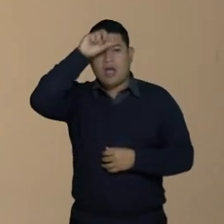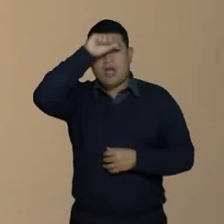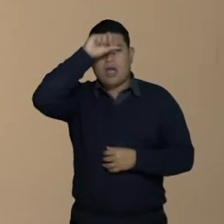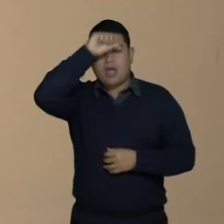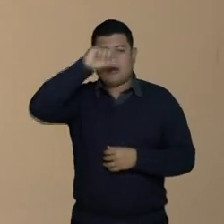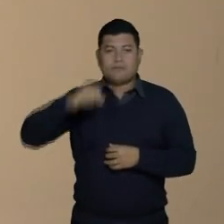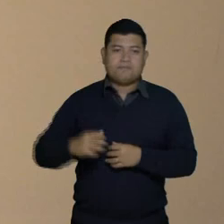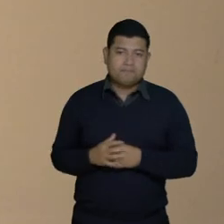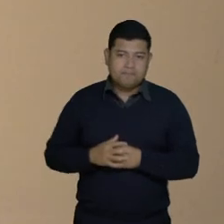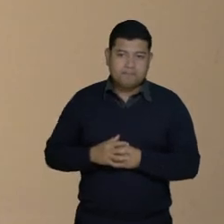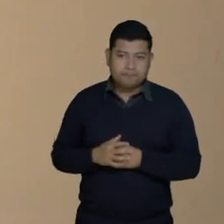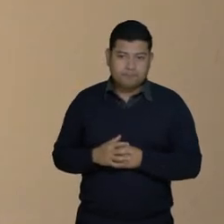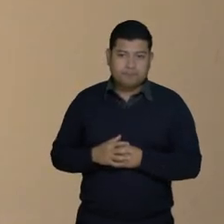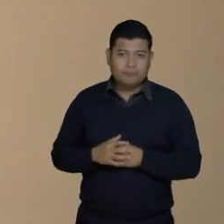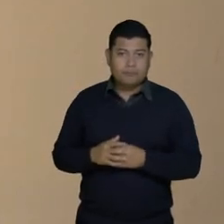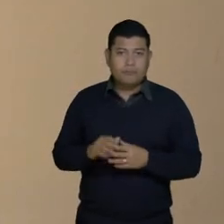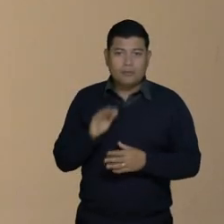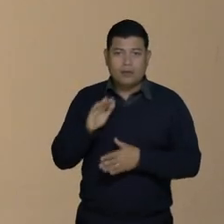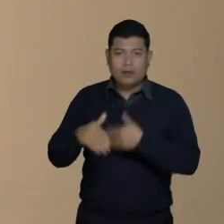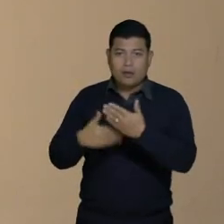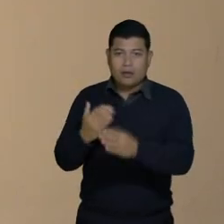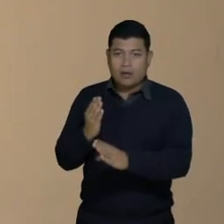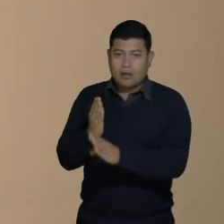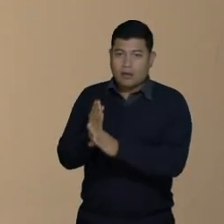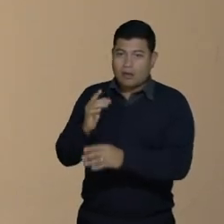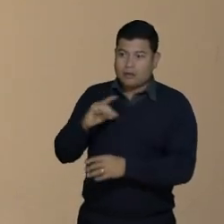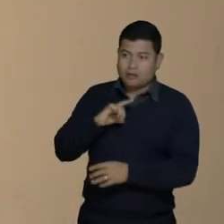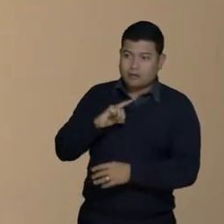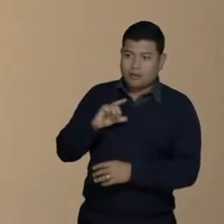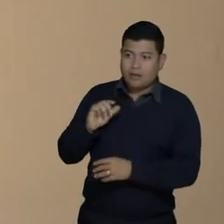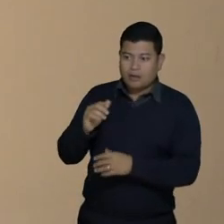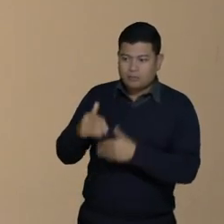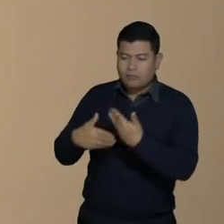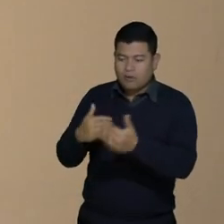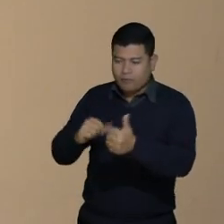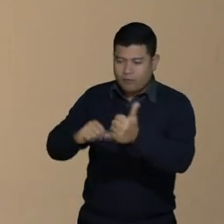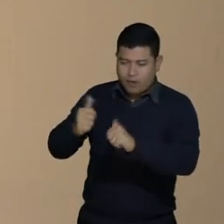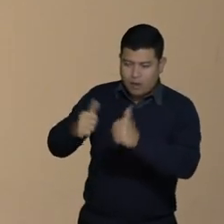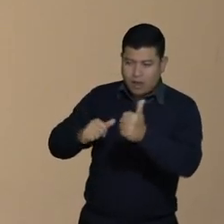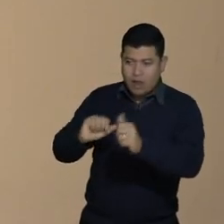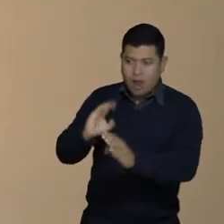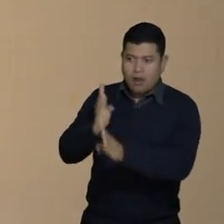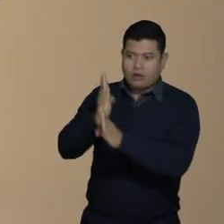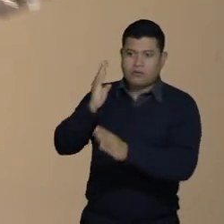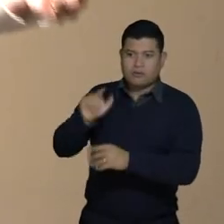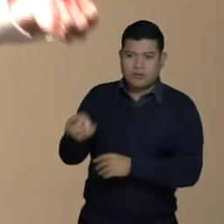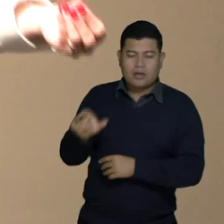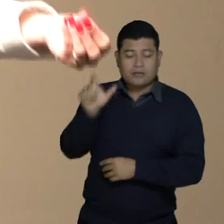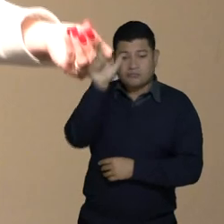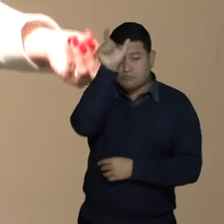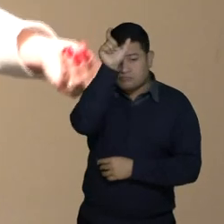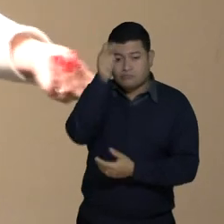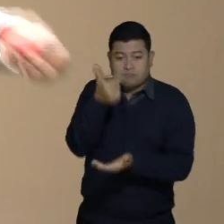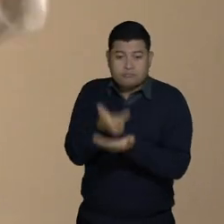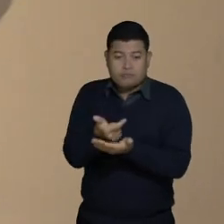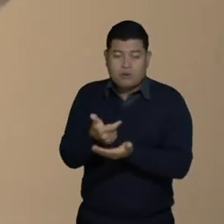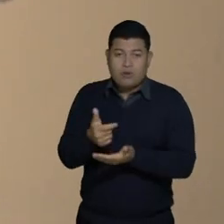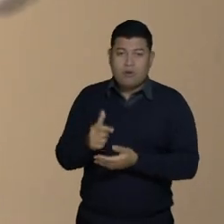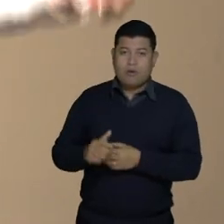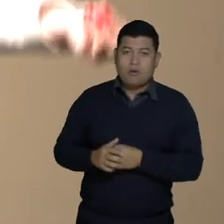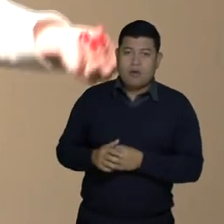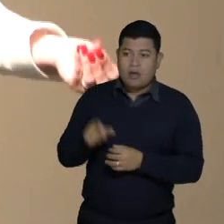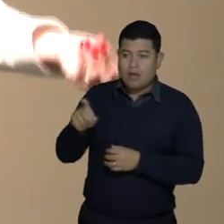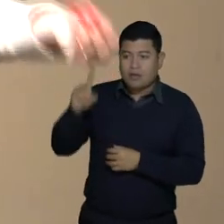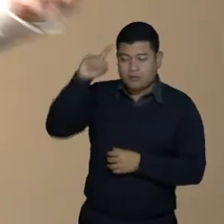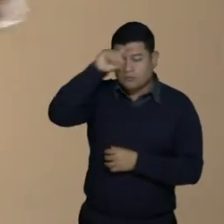diagnosticando chega lá é uma criança com dislexia é uma criança que tem dificuldade de aprendizagem porque tem